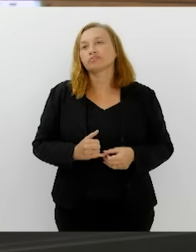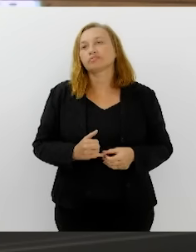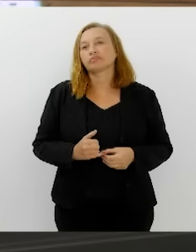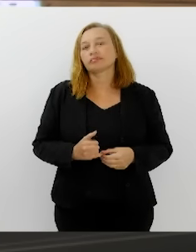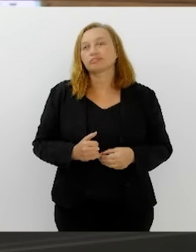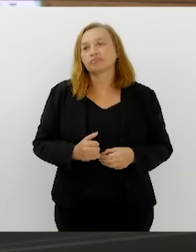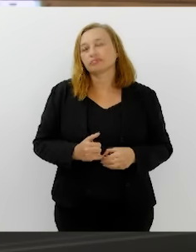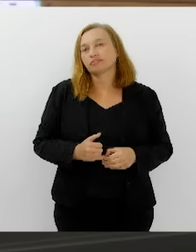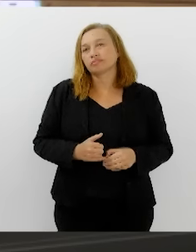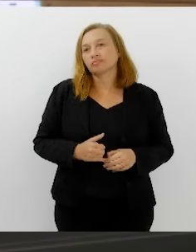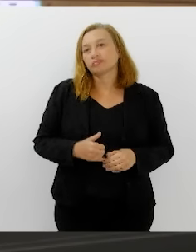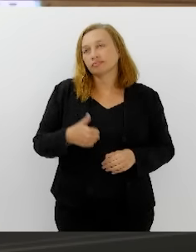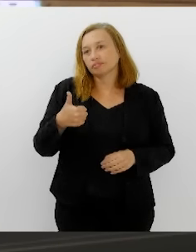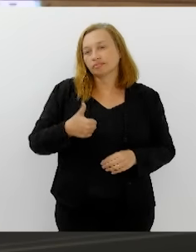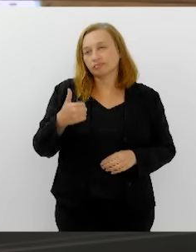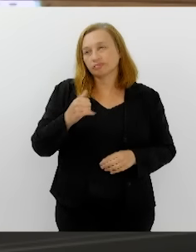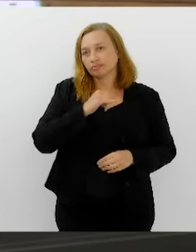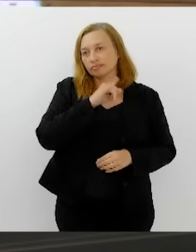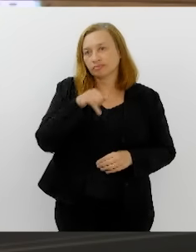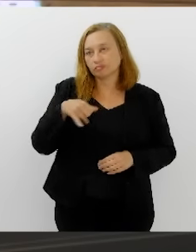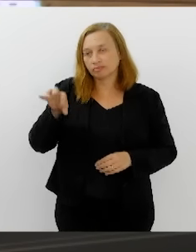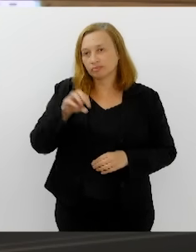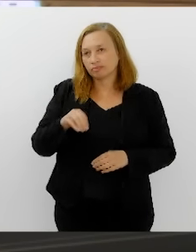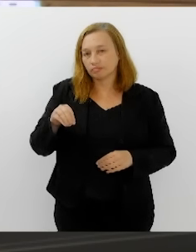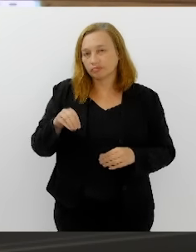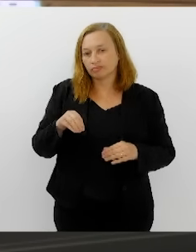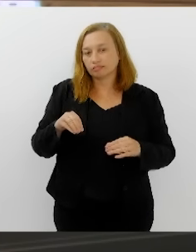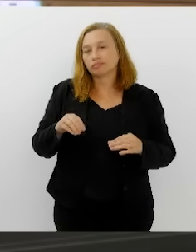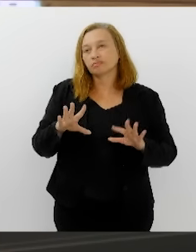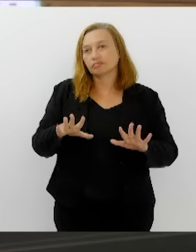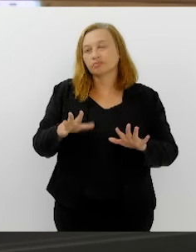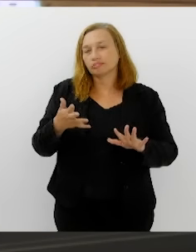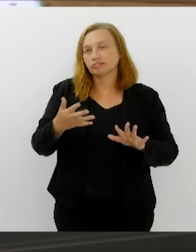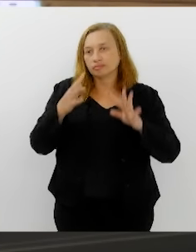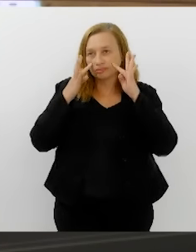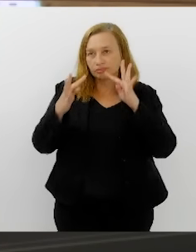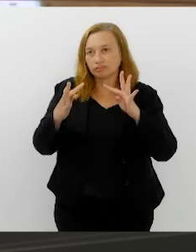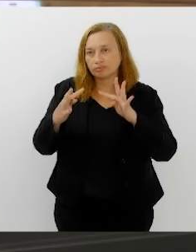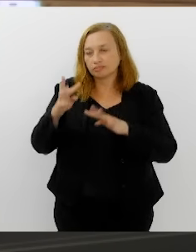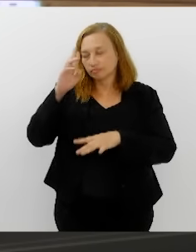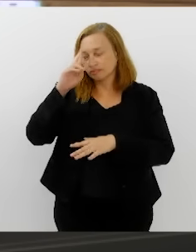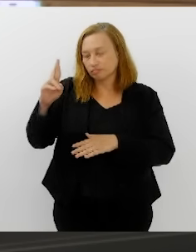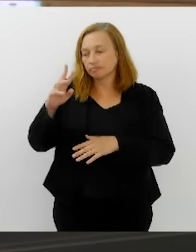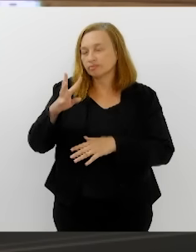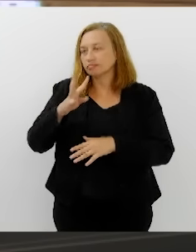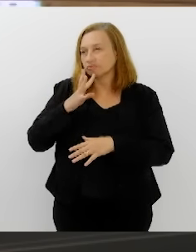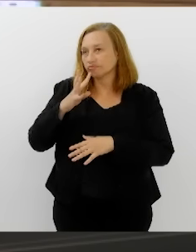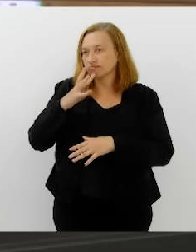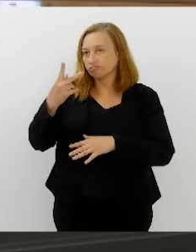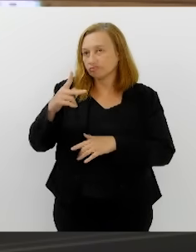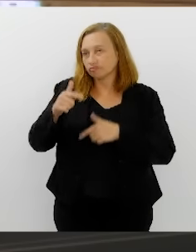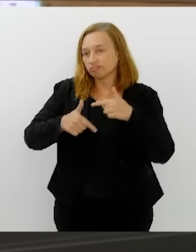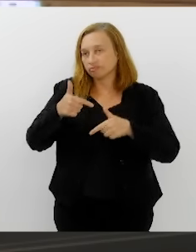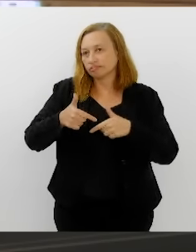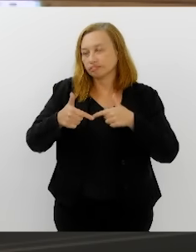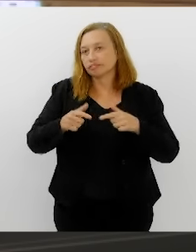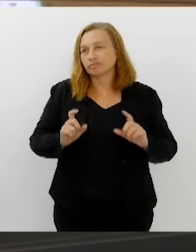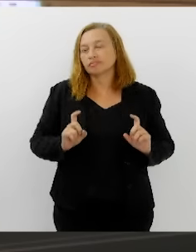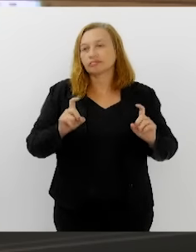Primeiro eu quero dar um testemunho de Vossa Excelência. Vossa Excelência, quando eu o conheci, quando começou seu mandato,